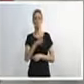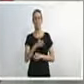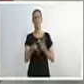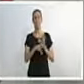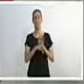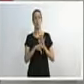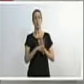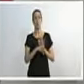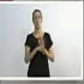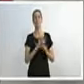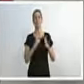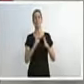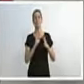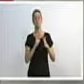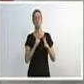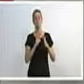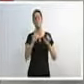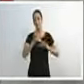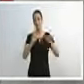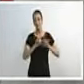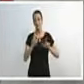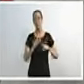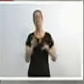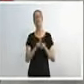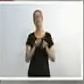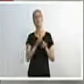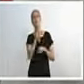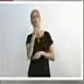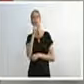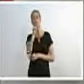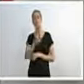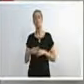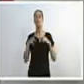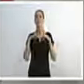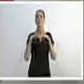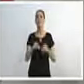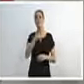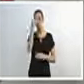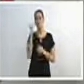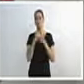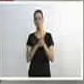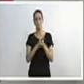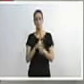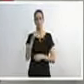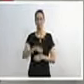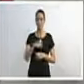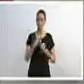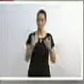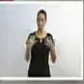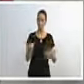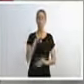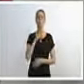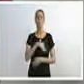Gonçalves, ao eterno vereador Brásson Carlos, que presente aqui, a todos que nos acompanham aqui nesta tarde, muito boa tarde,